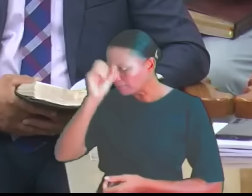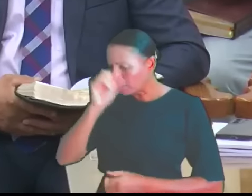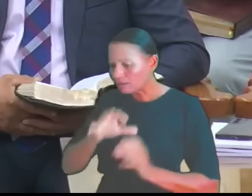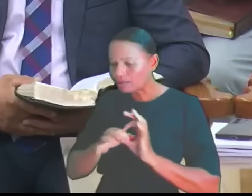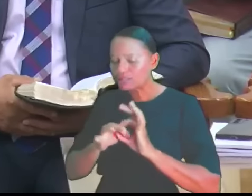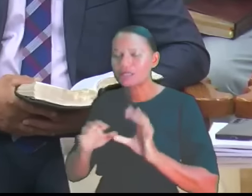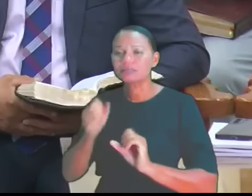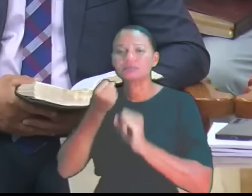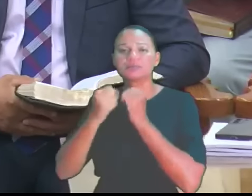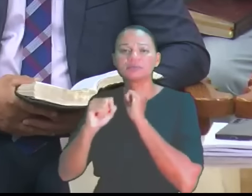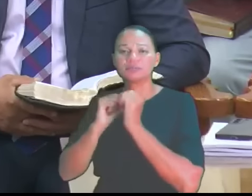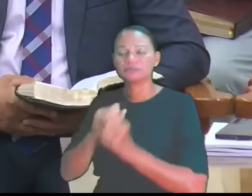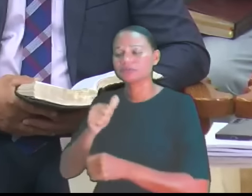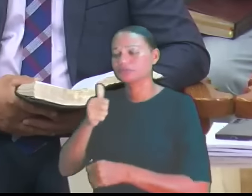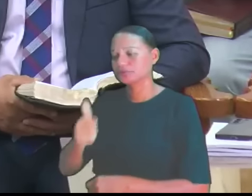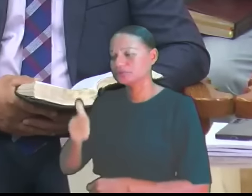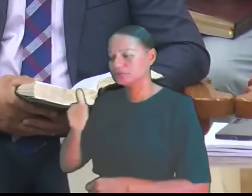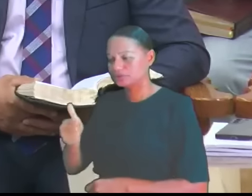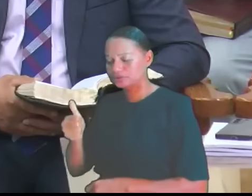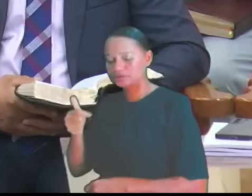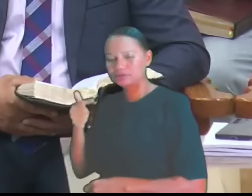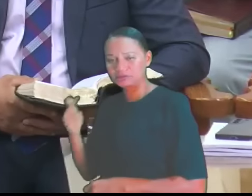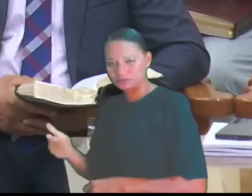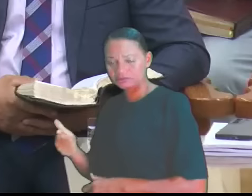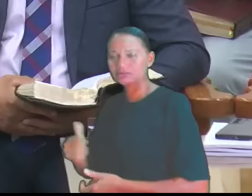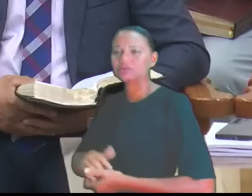Salmo 112, verso 9, diz que o justo é liberal.